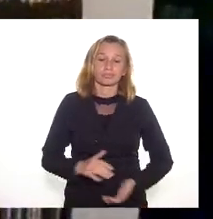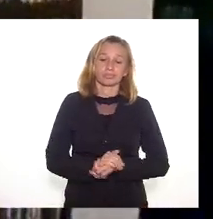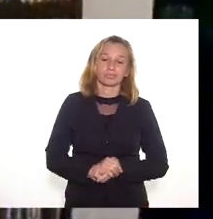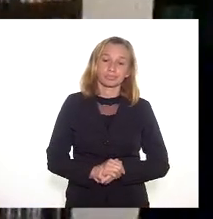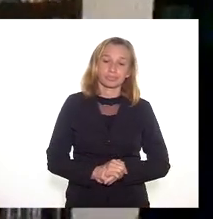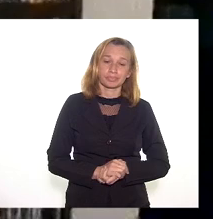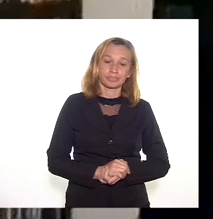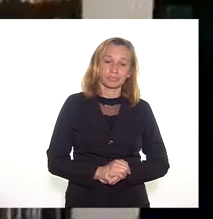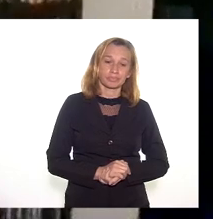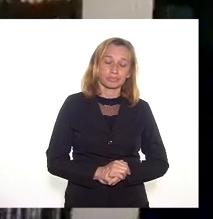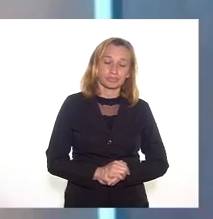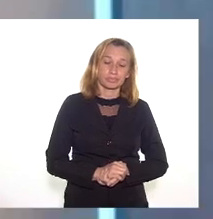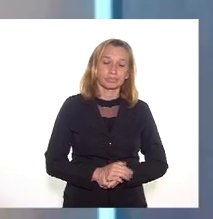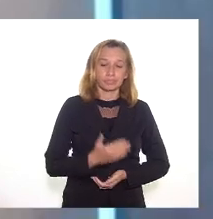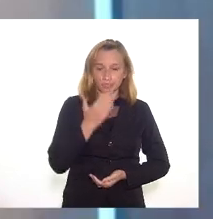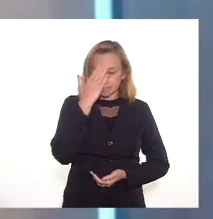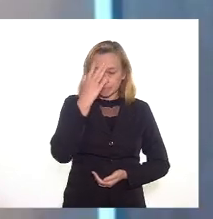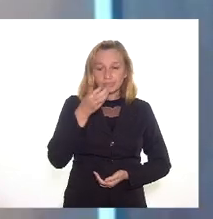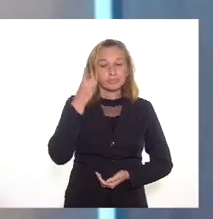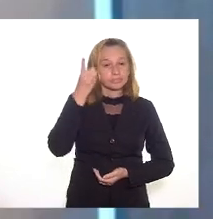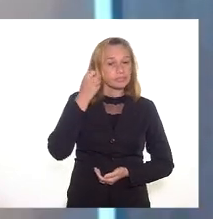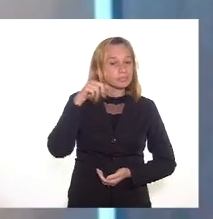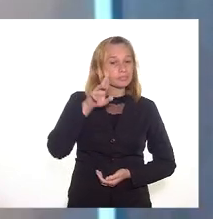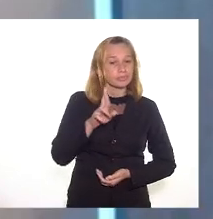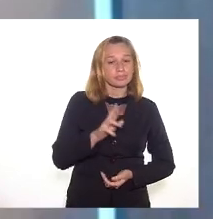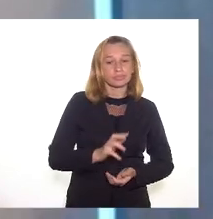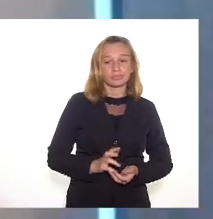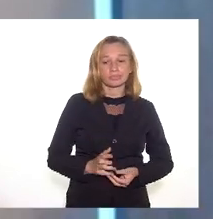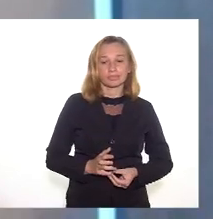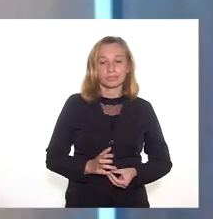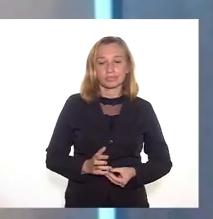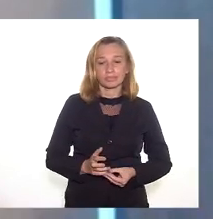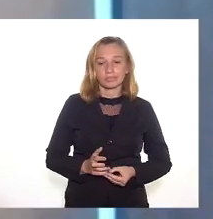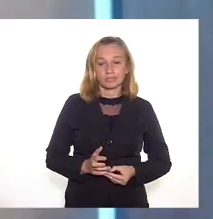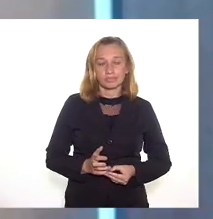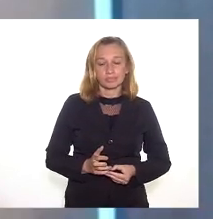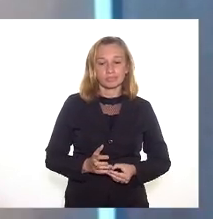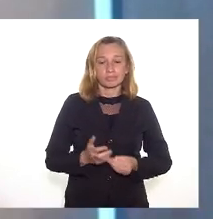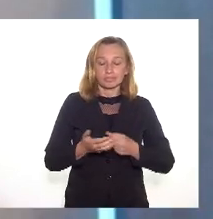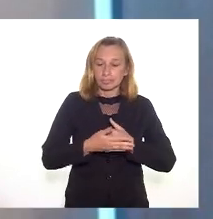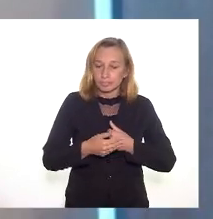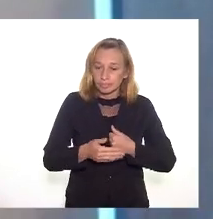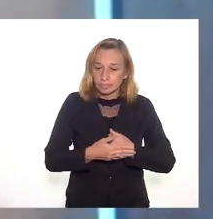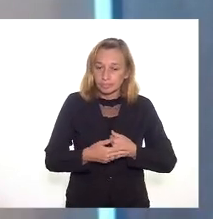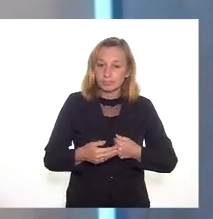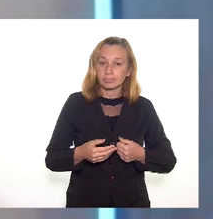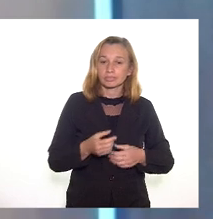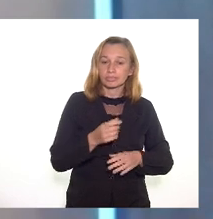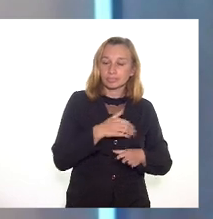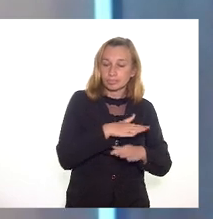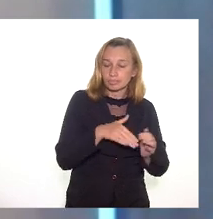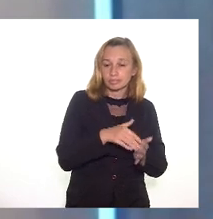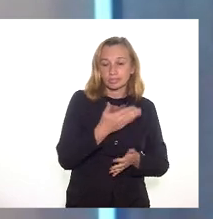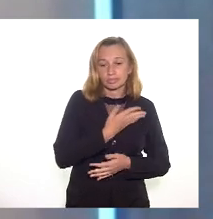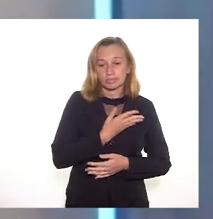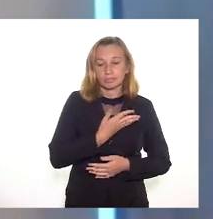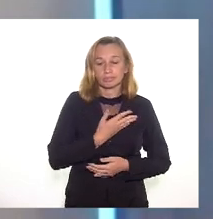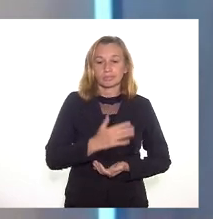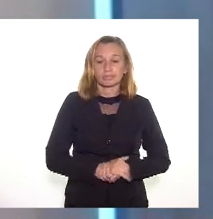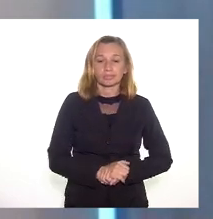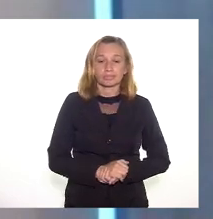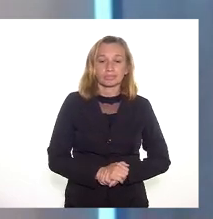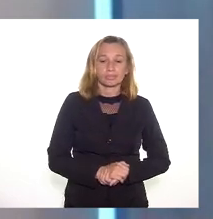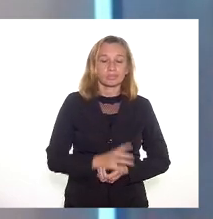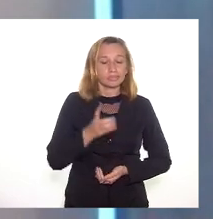obrigado deputado Eliomar pelas palavras de conforto de carinho de todos os colegas nobre